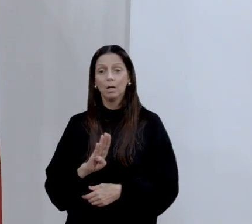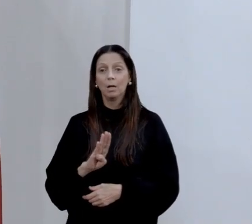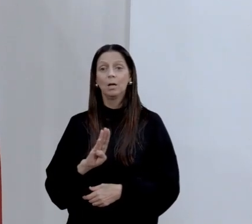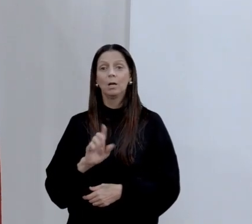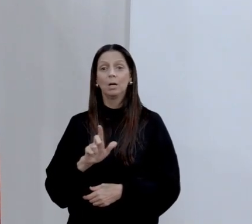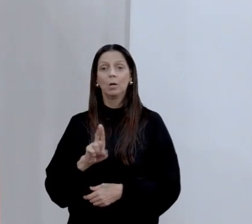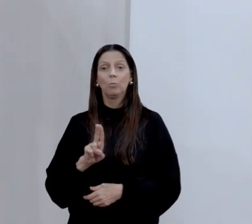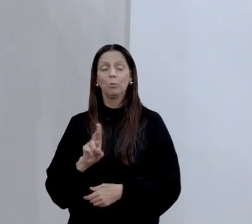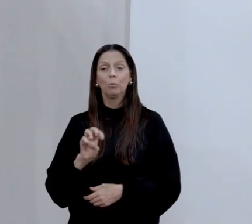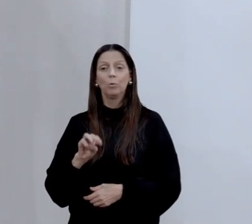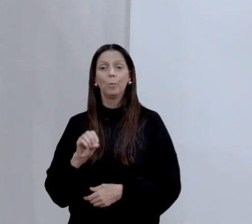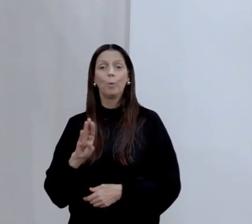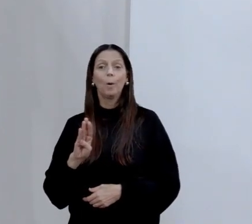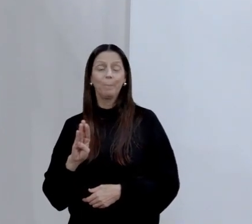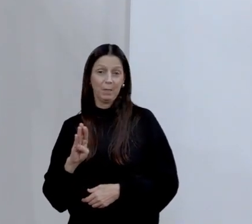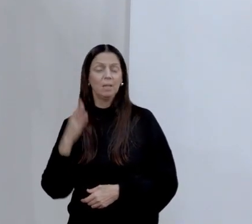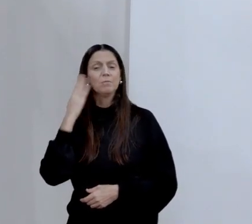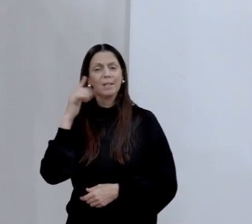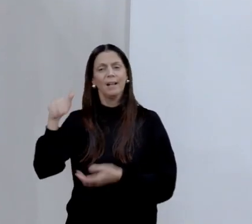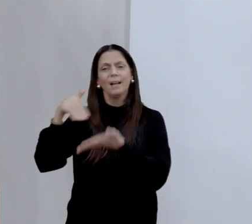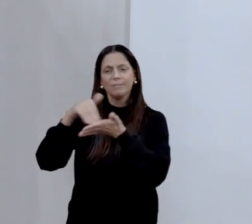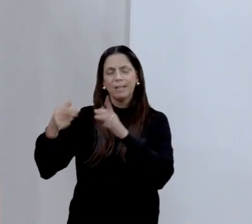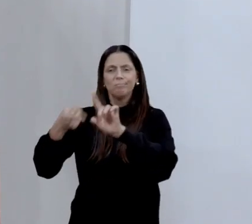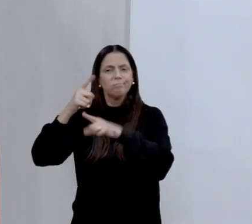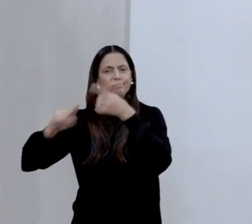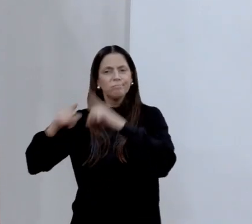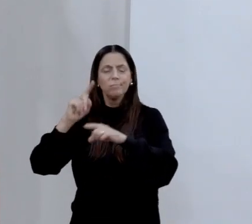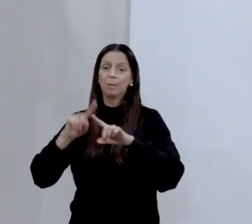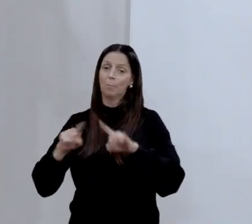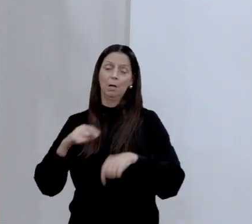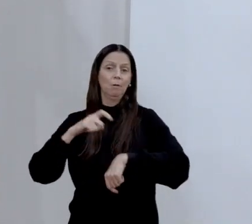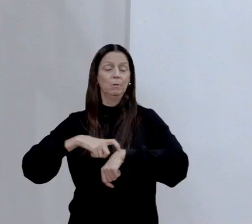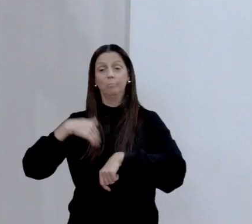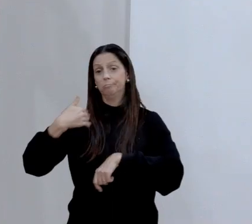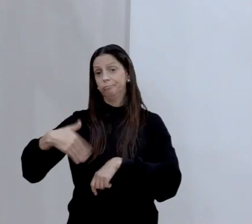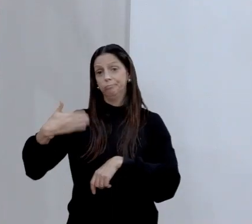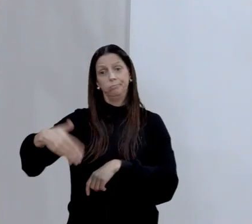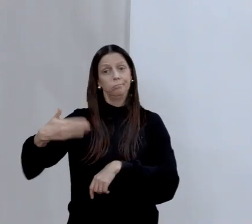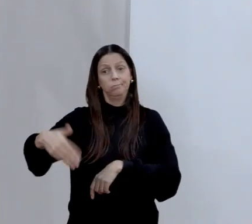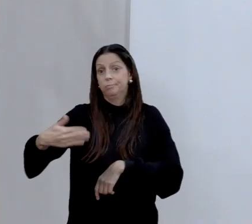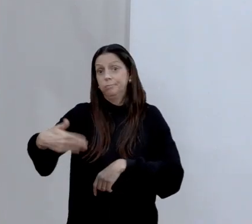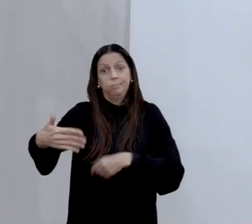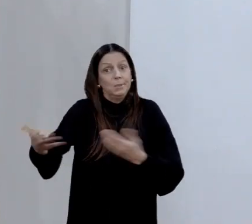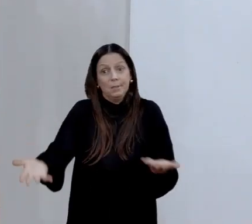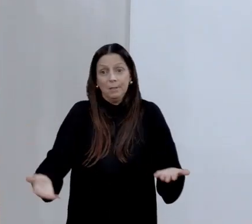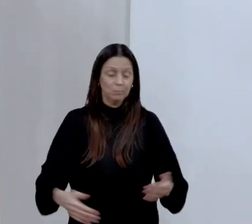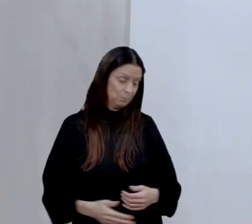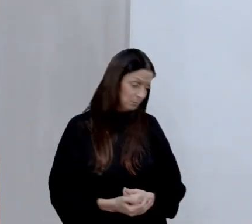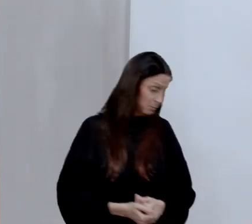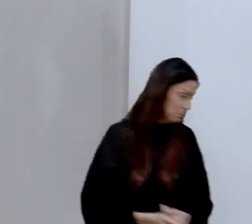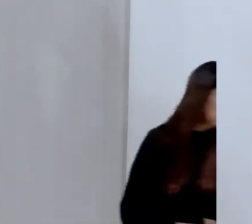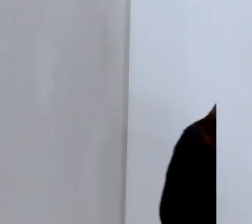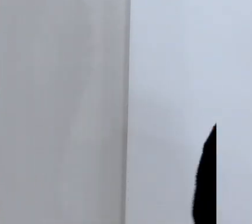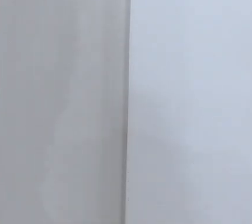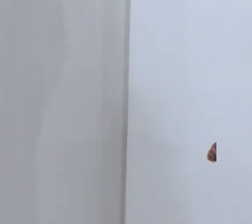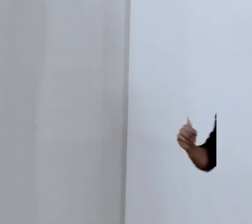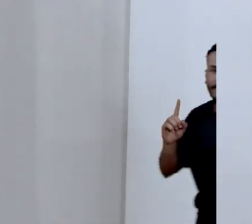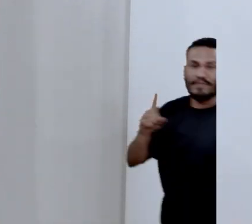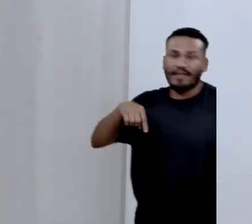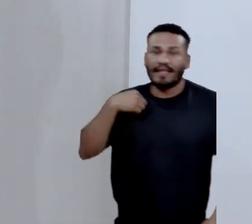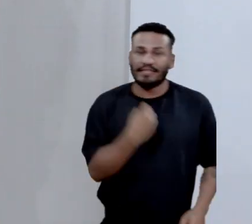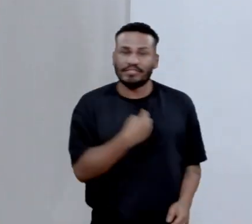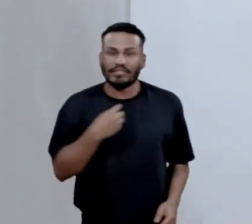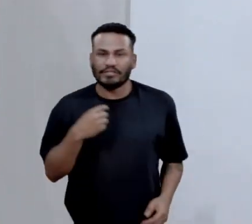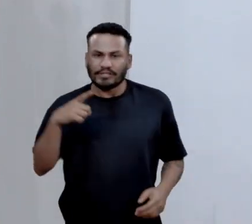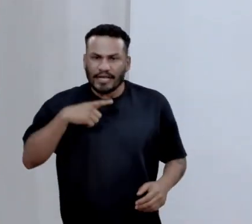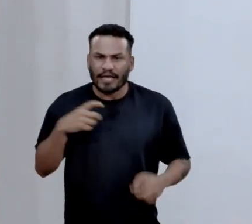sei que a Secretaria está discutindo soluções para esse problema, só que o tempo está passando. O tempo está passando. A gente tem... Eu fico até com